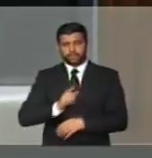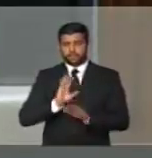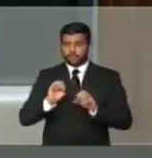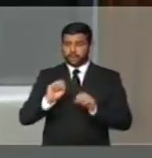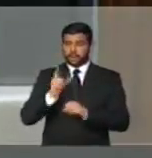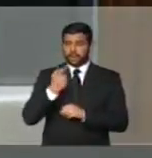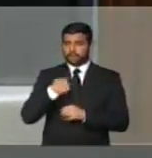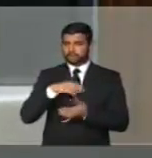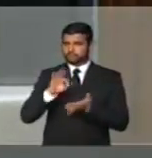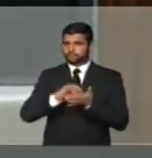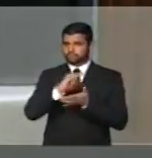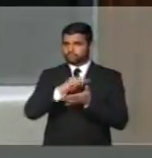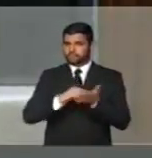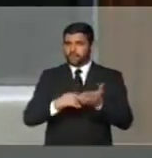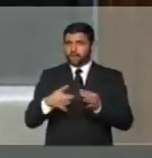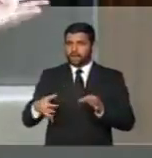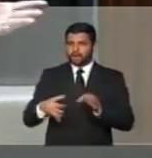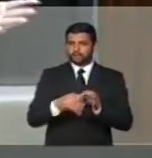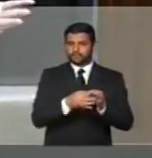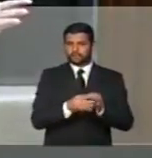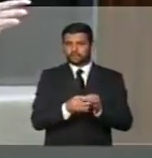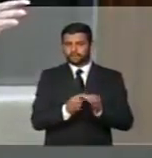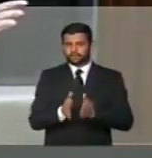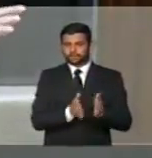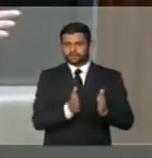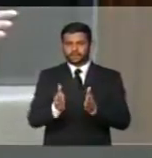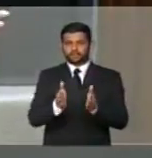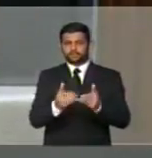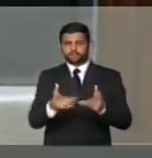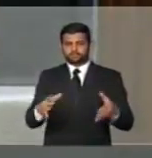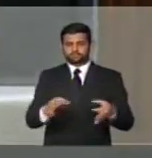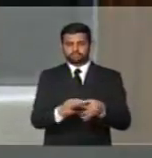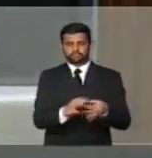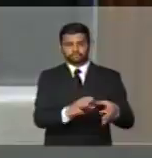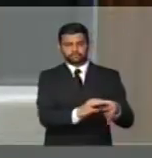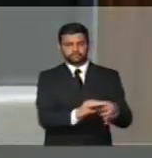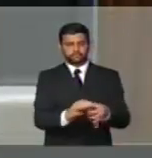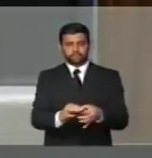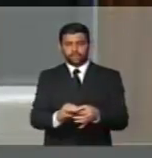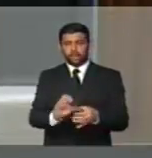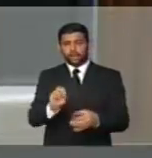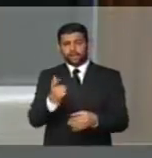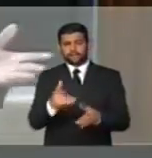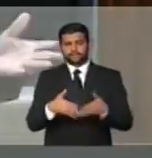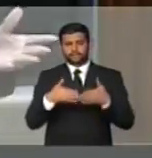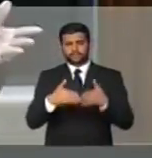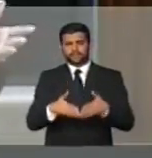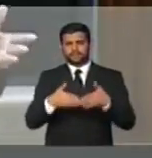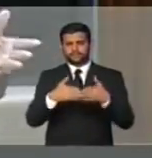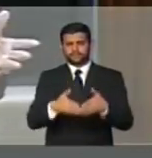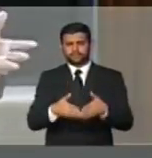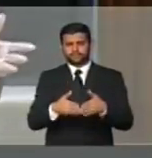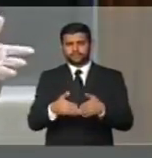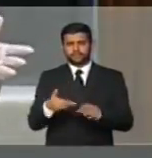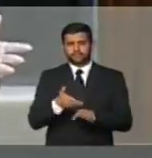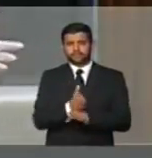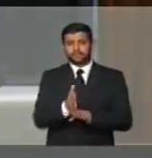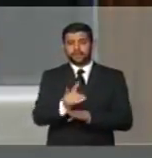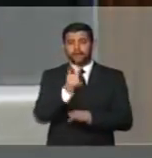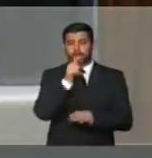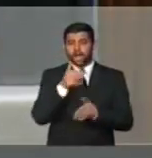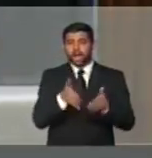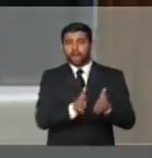obviamente com ele sancionado, a interligar hidrovias. E lógico que quando vai o navio só anda onde tem